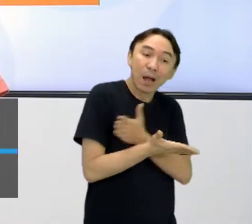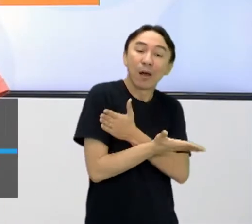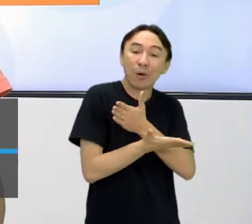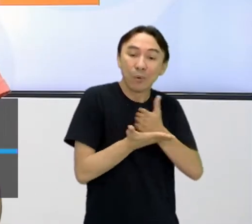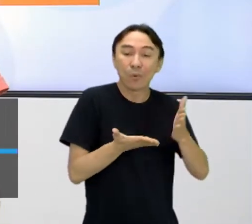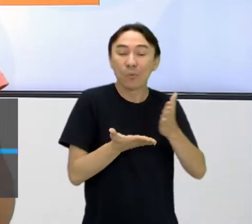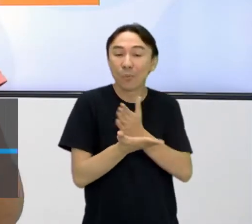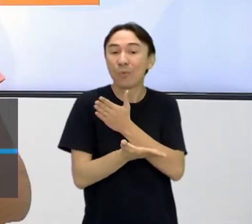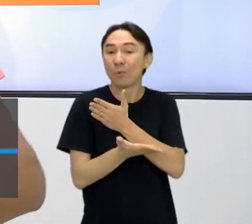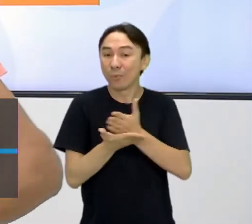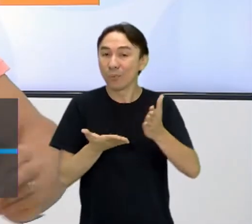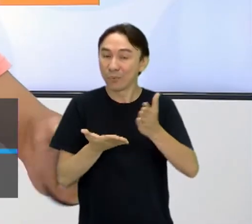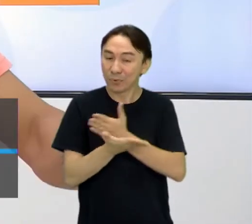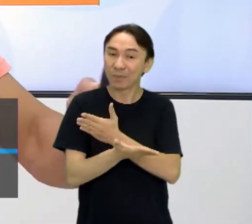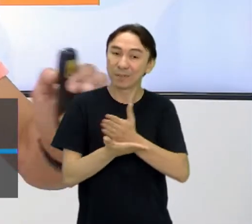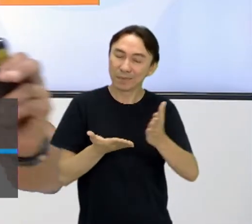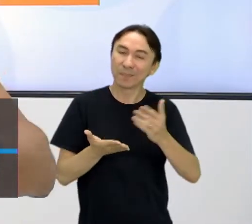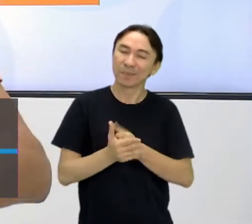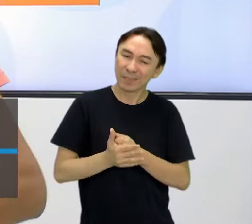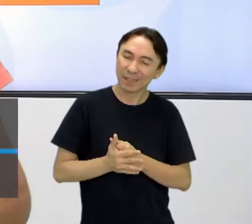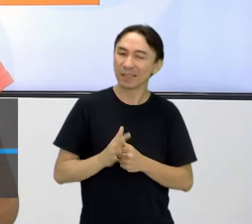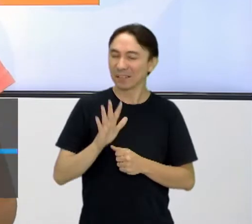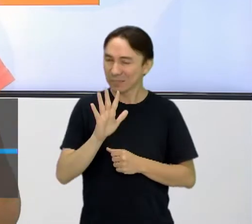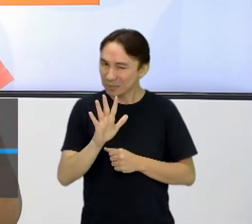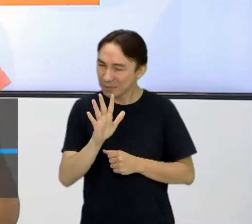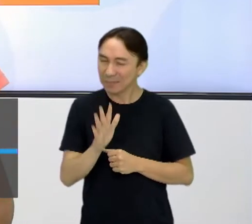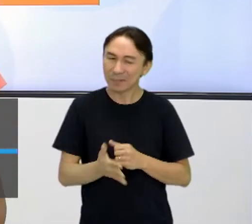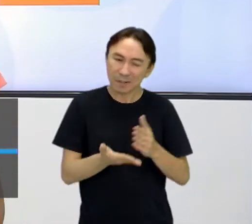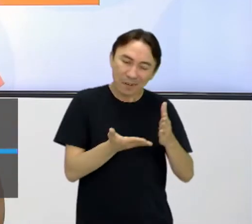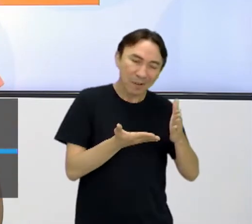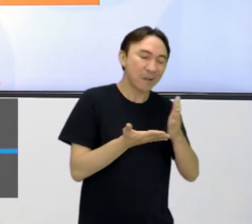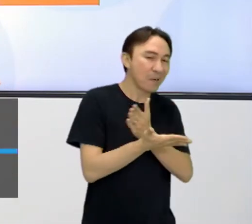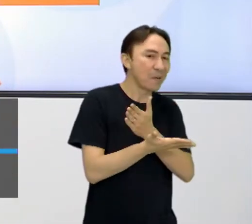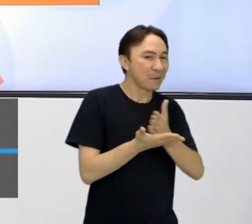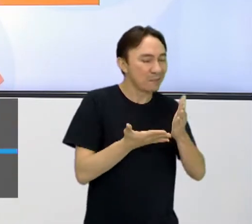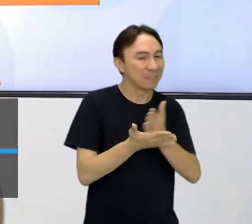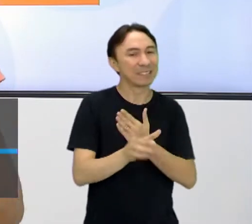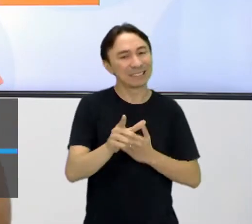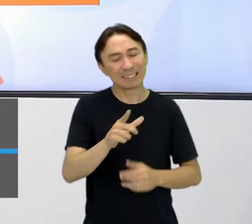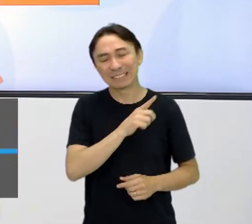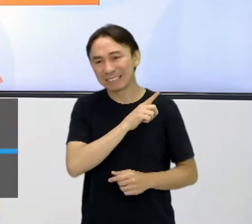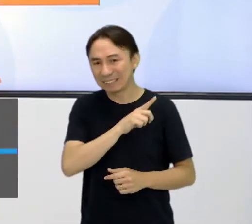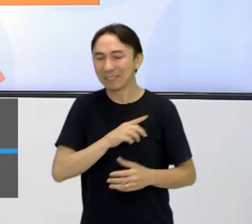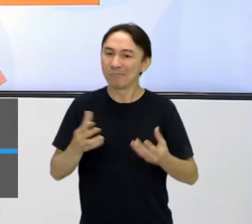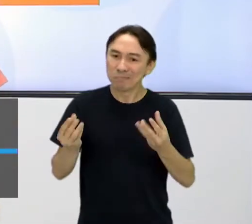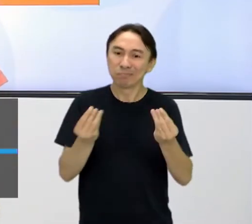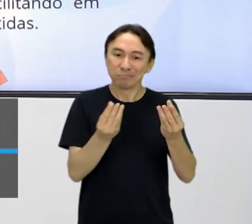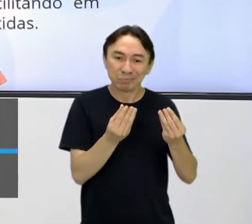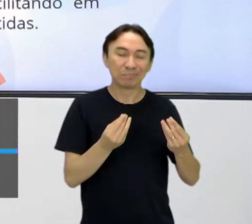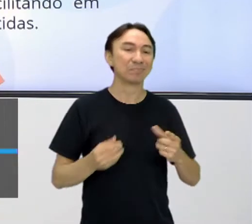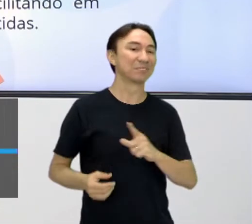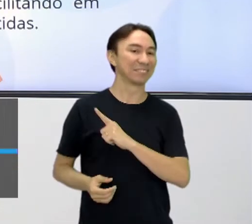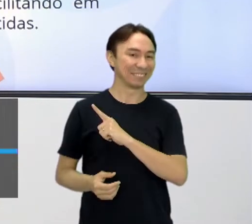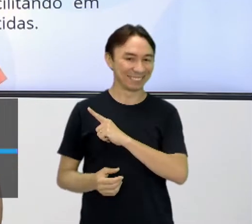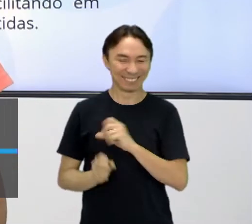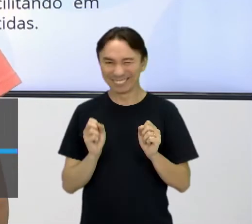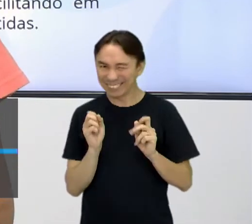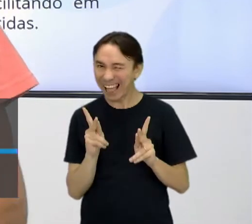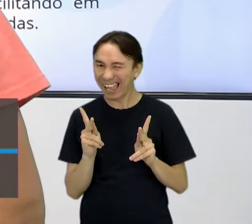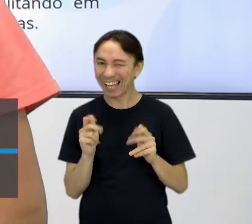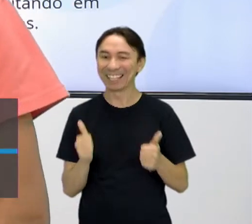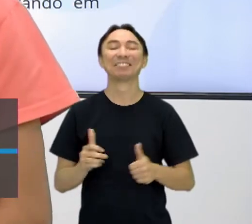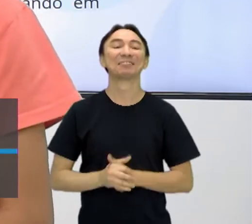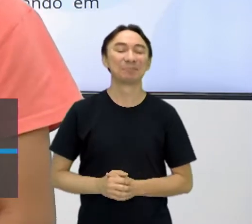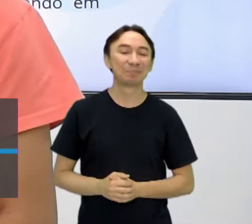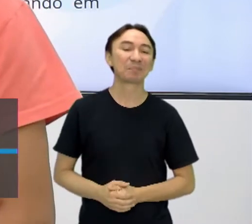na realidade, ele é só um recorte, né? Porque a gente tem muitos indicadores aí. Tudo bem? Vamos começar a aula então? Bom,